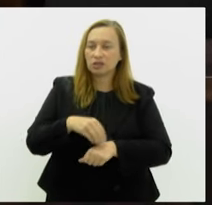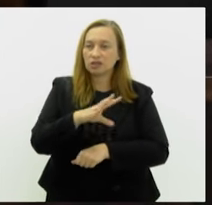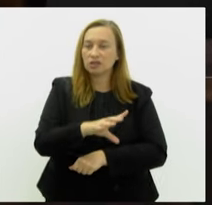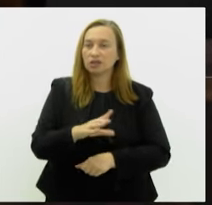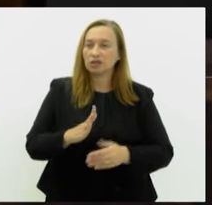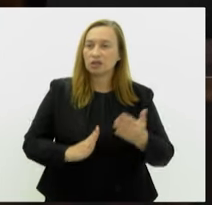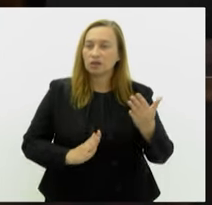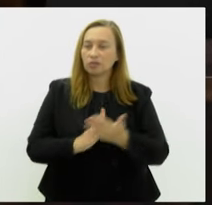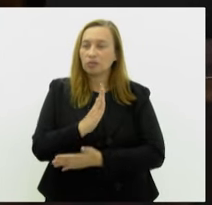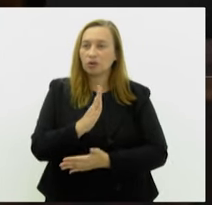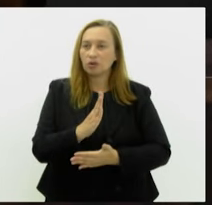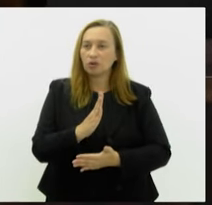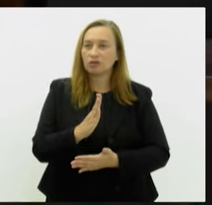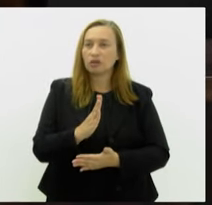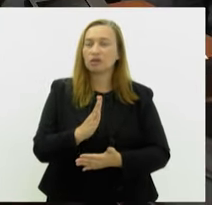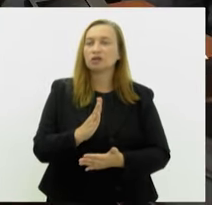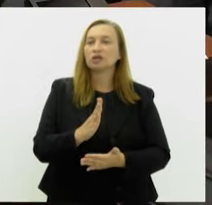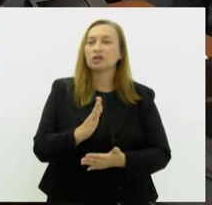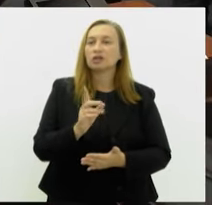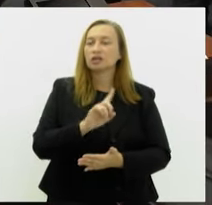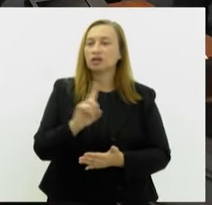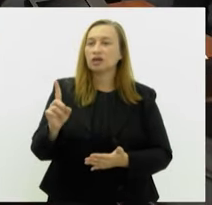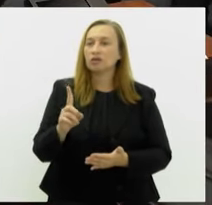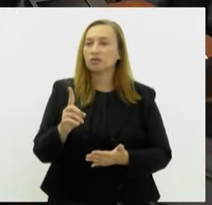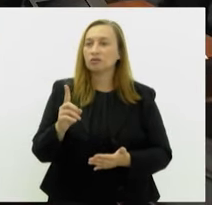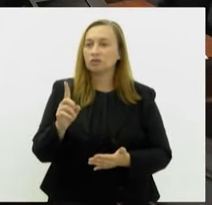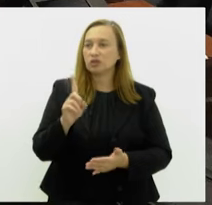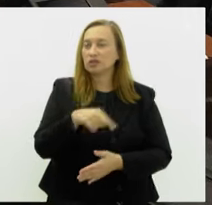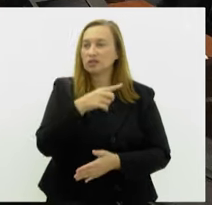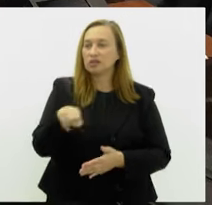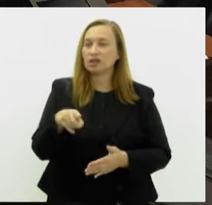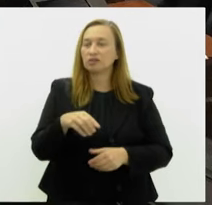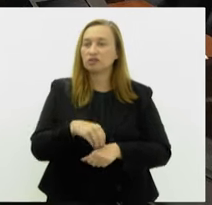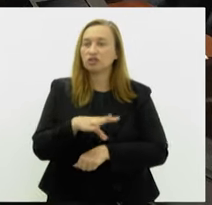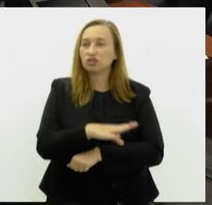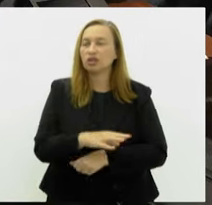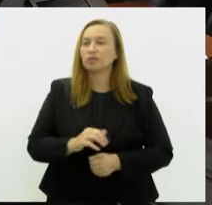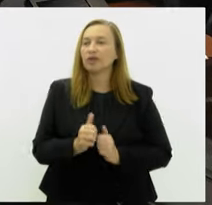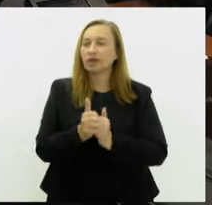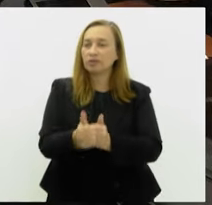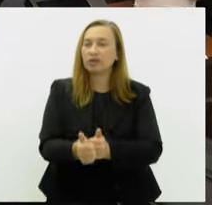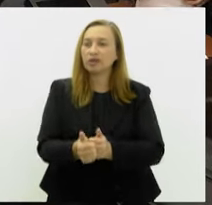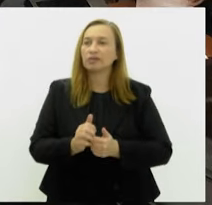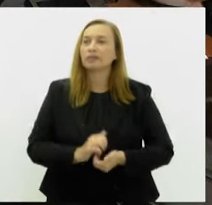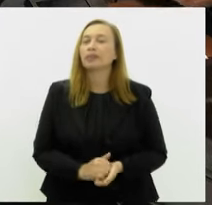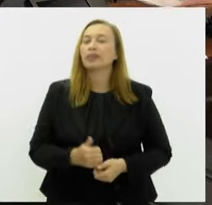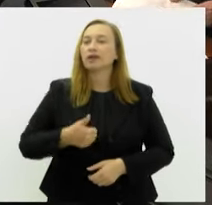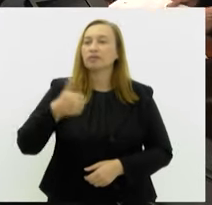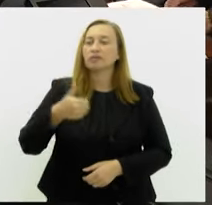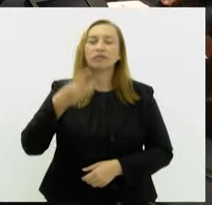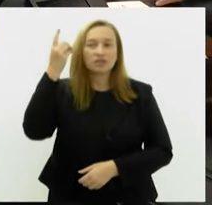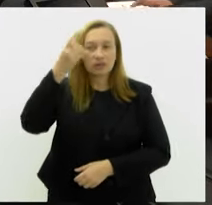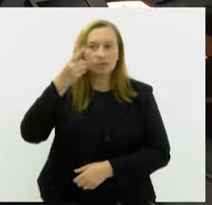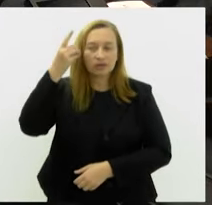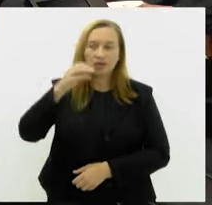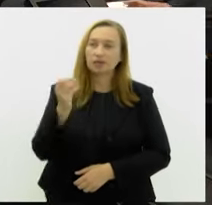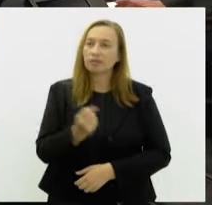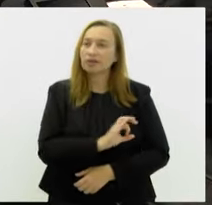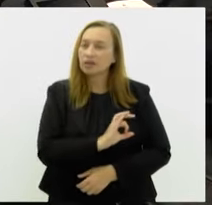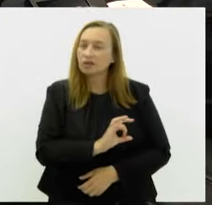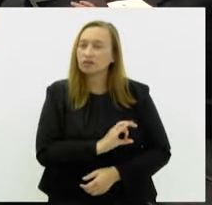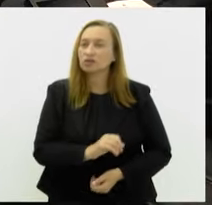não rejeito o destaque. Para encaminhar a votação, senhora presidente. Primeiro, deputada Marta Rocha. Deputada Marta